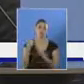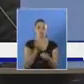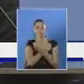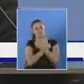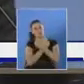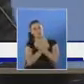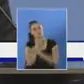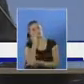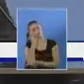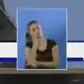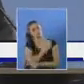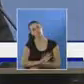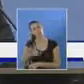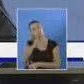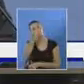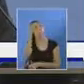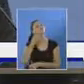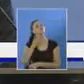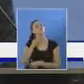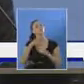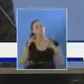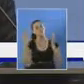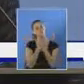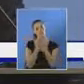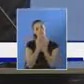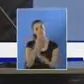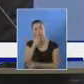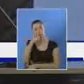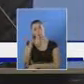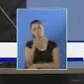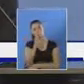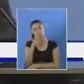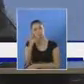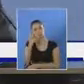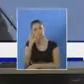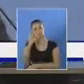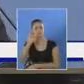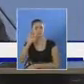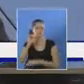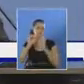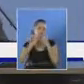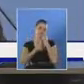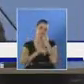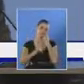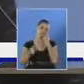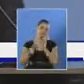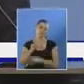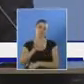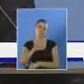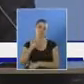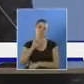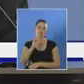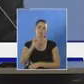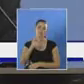abraço para todo o pessoal lá da Escola Estadual Dom Barreto, para a professora Silmara,